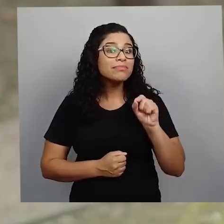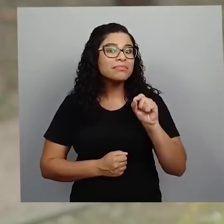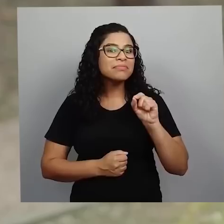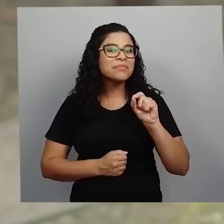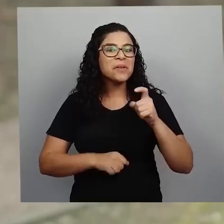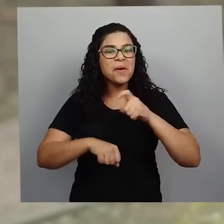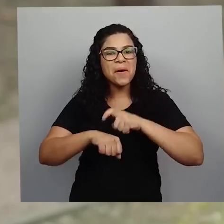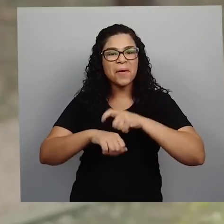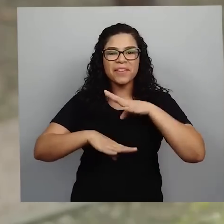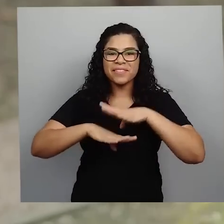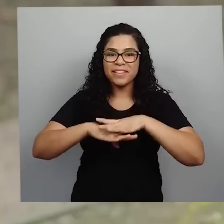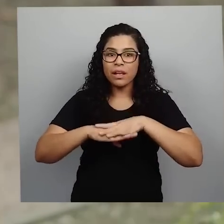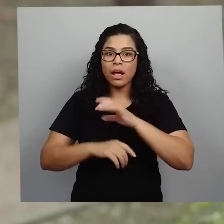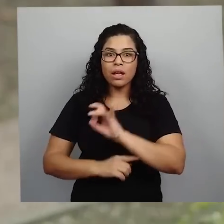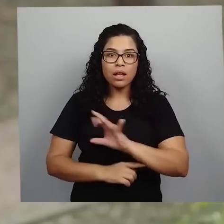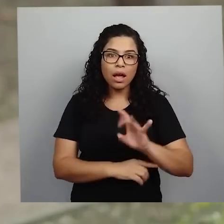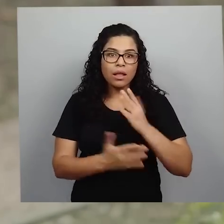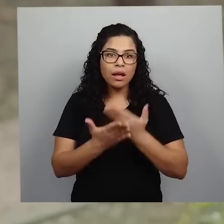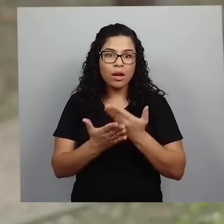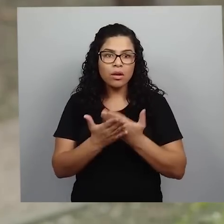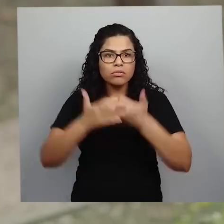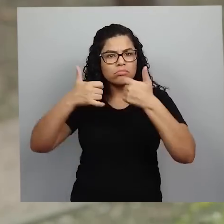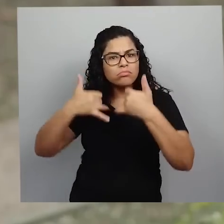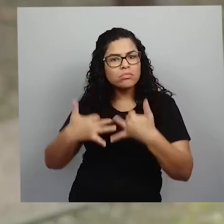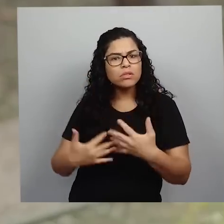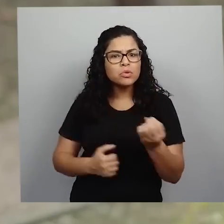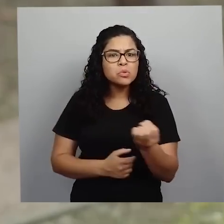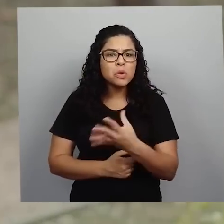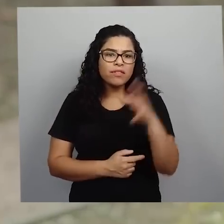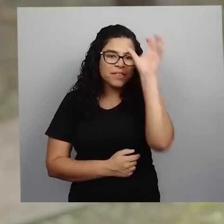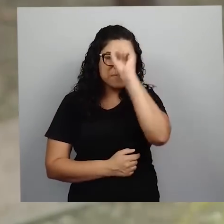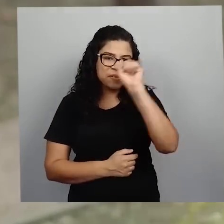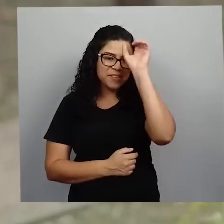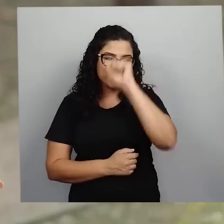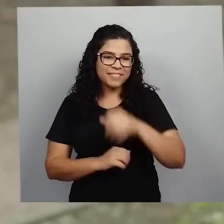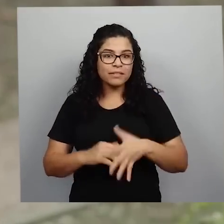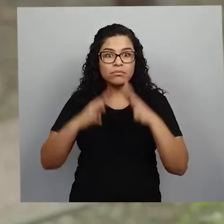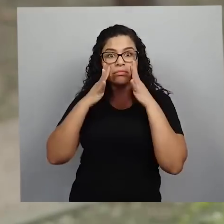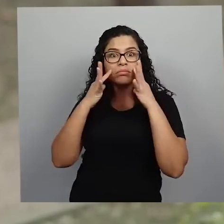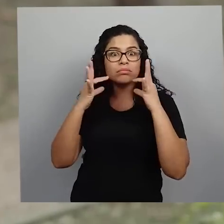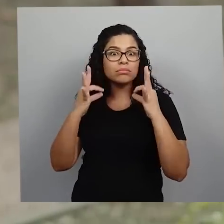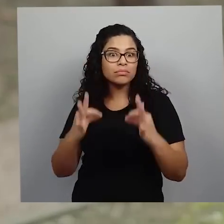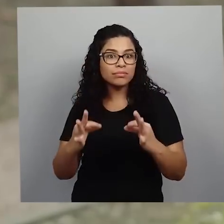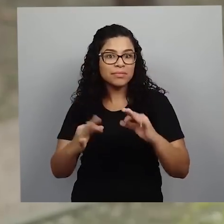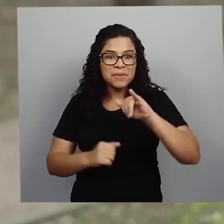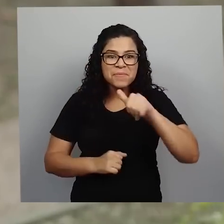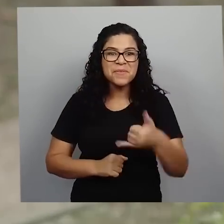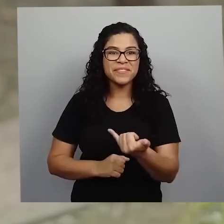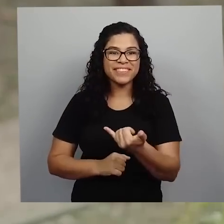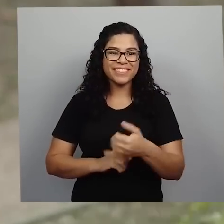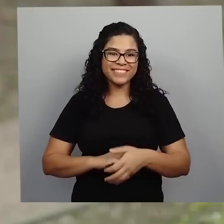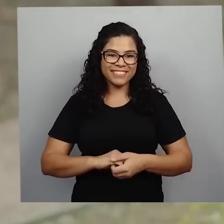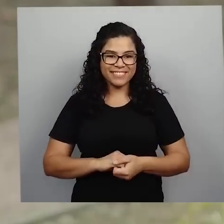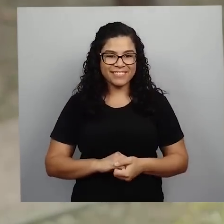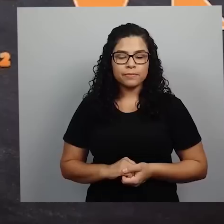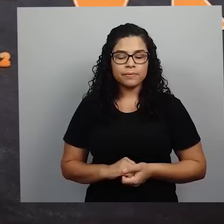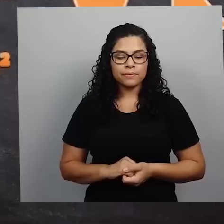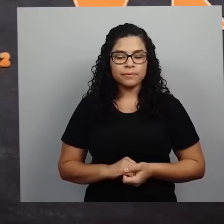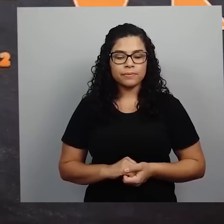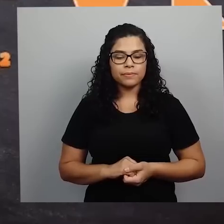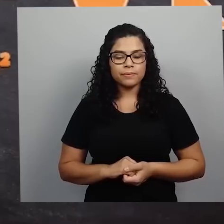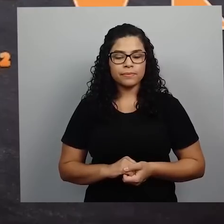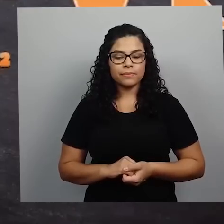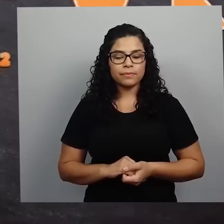da Matemática. A cada aula, novas explicações e aprendizagens. Fiquem atentos e aproveitem.